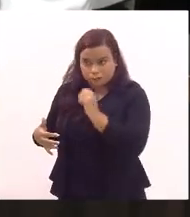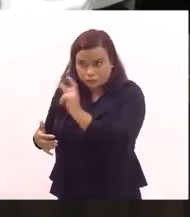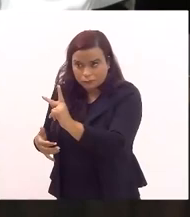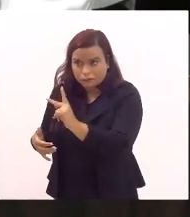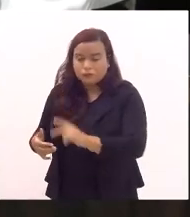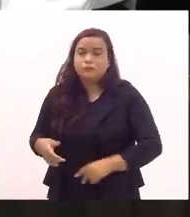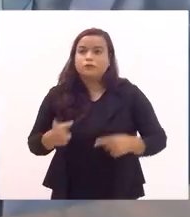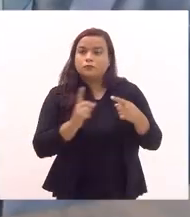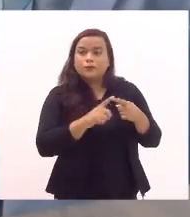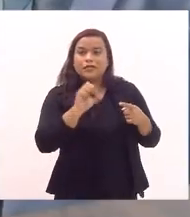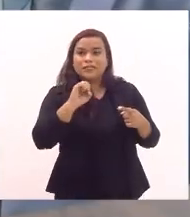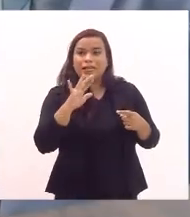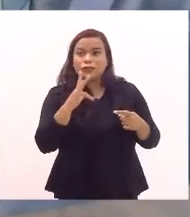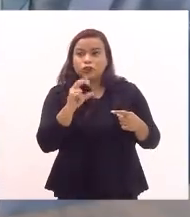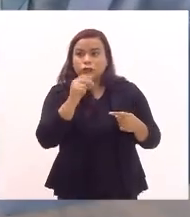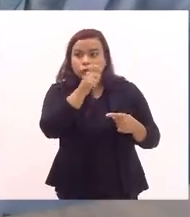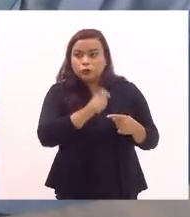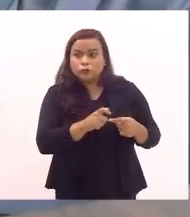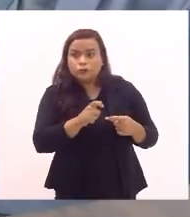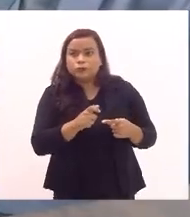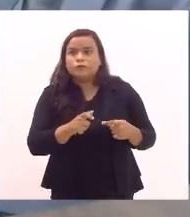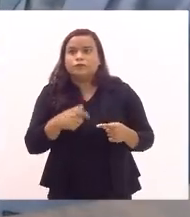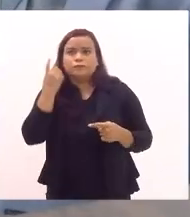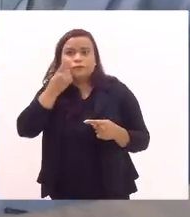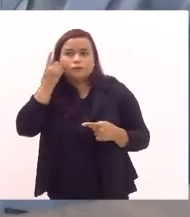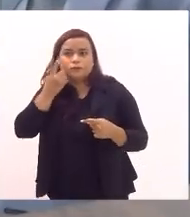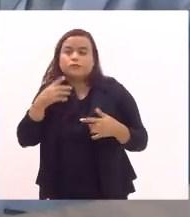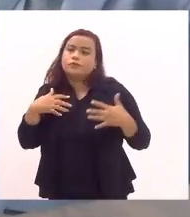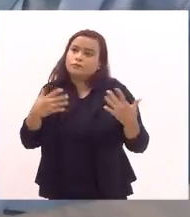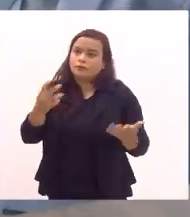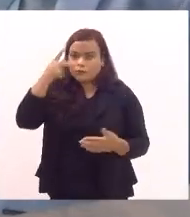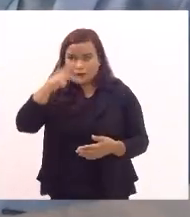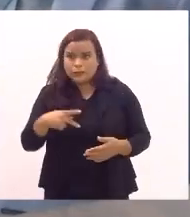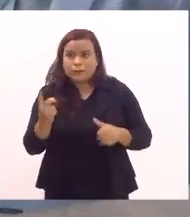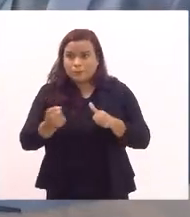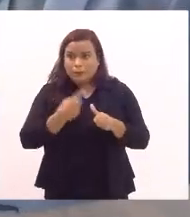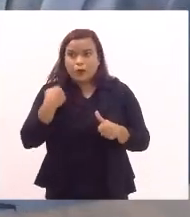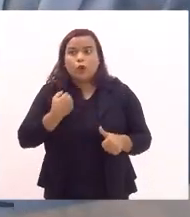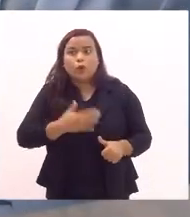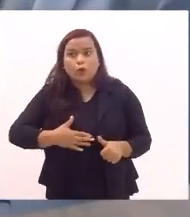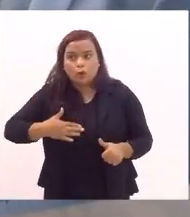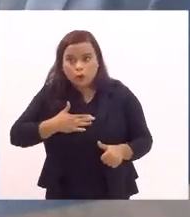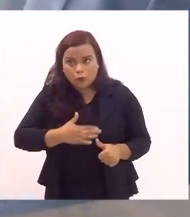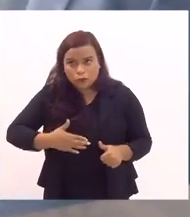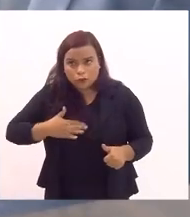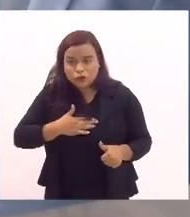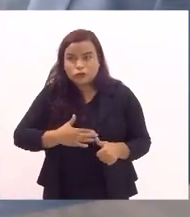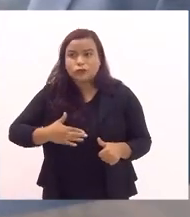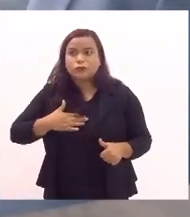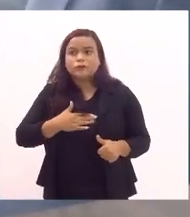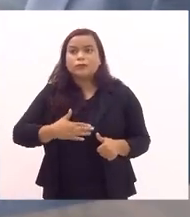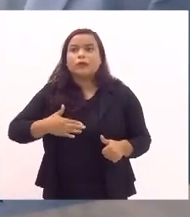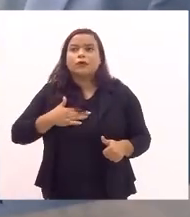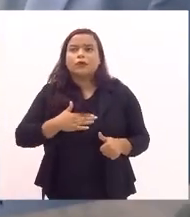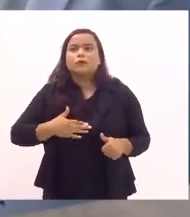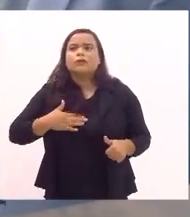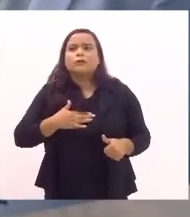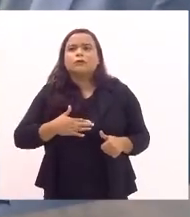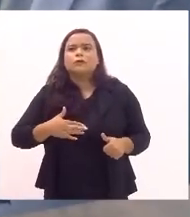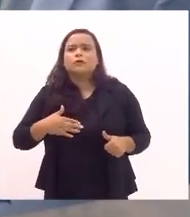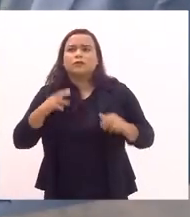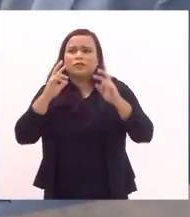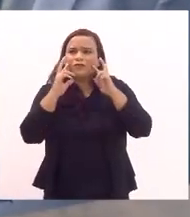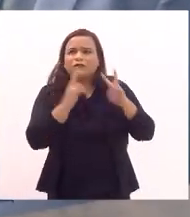Dr Serginho seu presidente primeiramente eu gostaria de chance é lá que as palavras da deputada a Dani